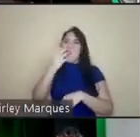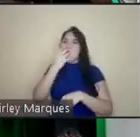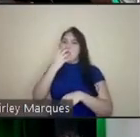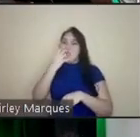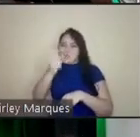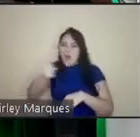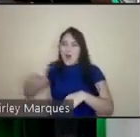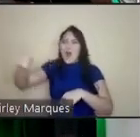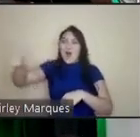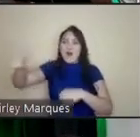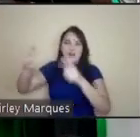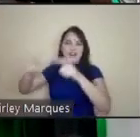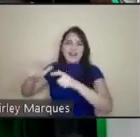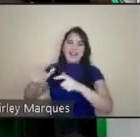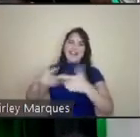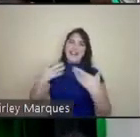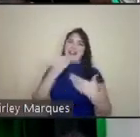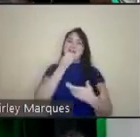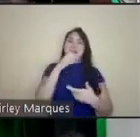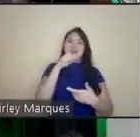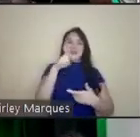Pelo menos você está vestida.